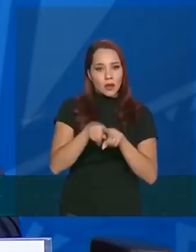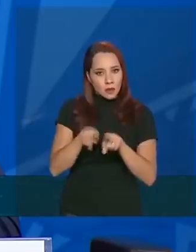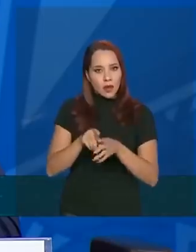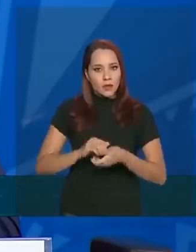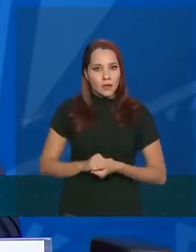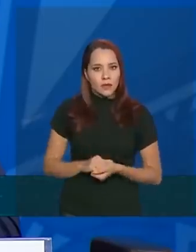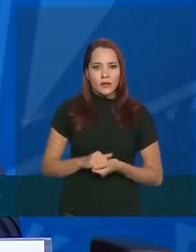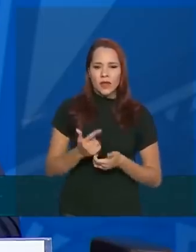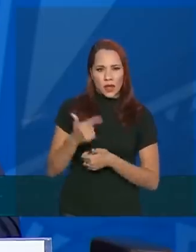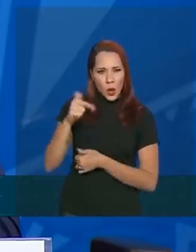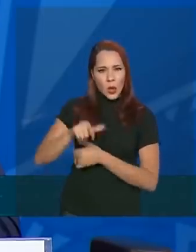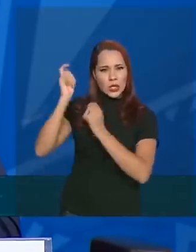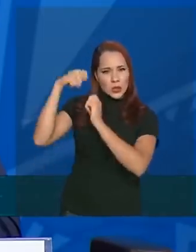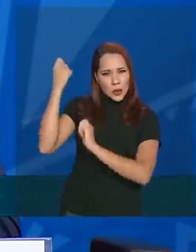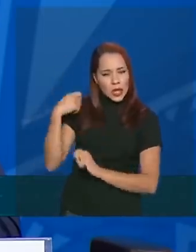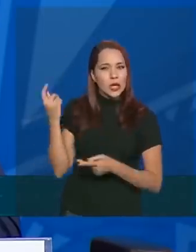Barbearia.